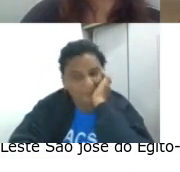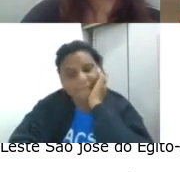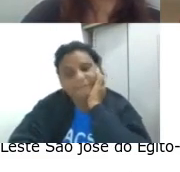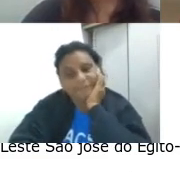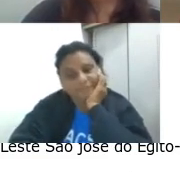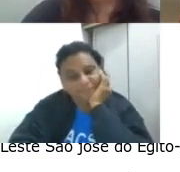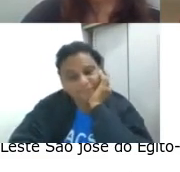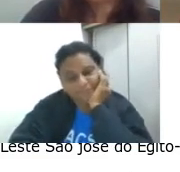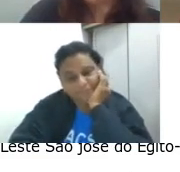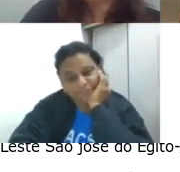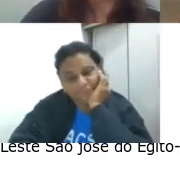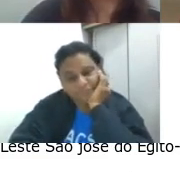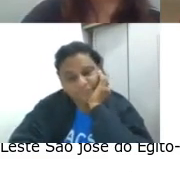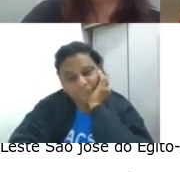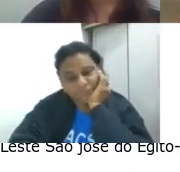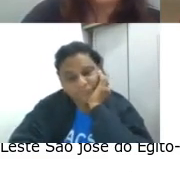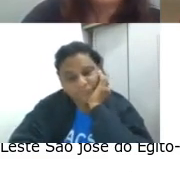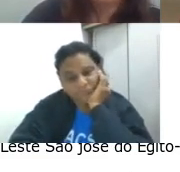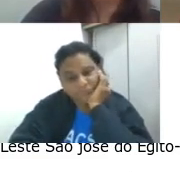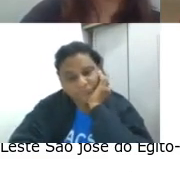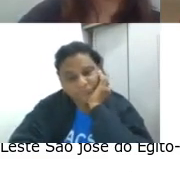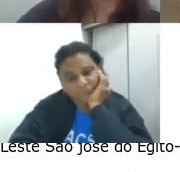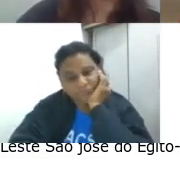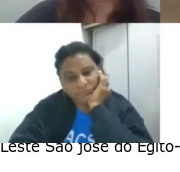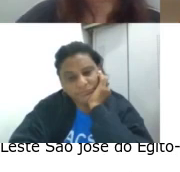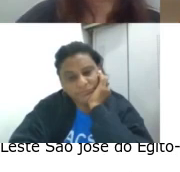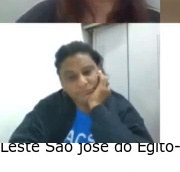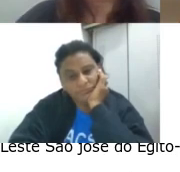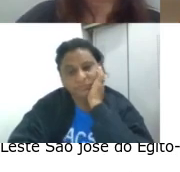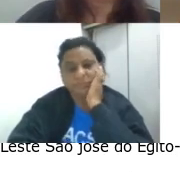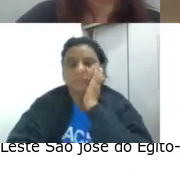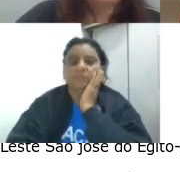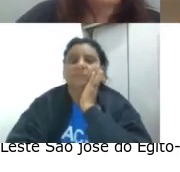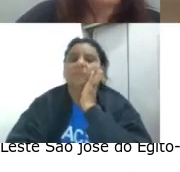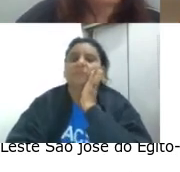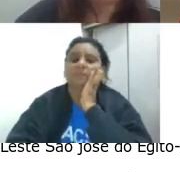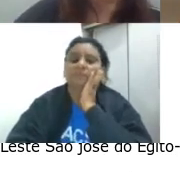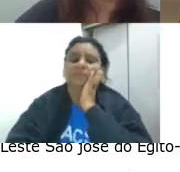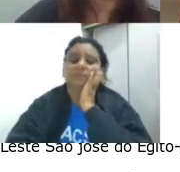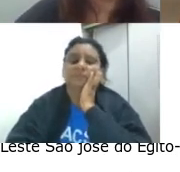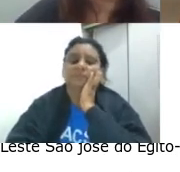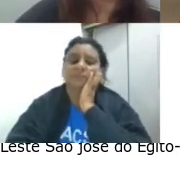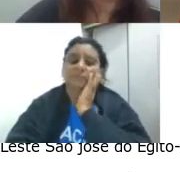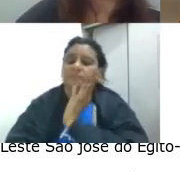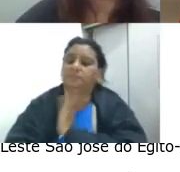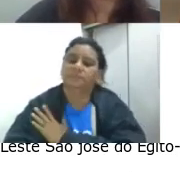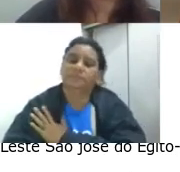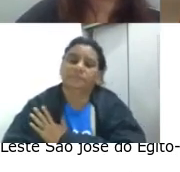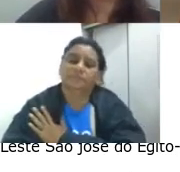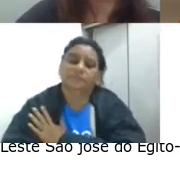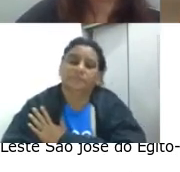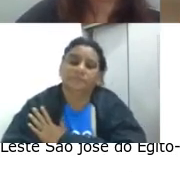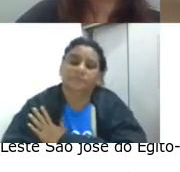tuberculose como importante para a saúde pública é a etapa inicial a gente poderá a população sobre a doença orientar a população contra a